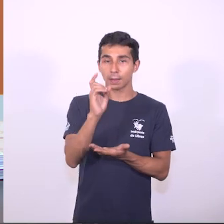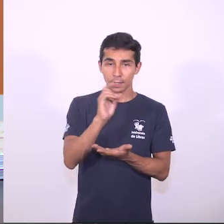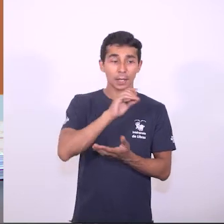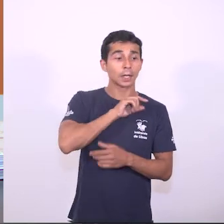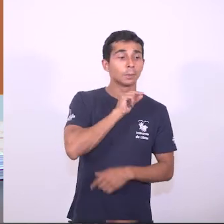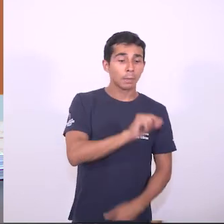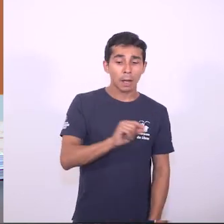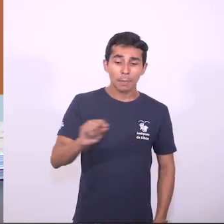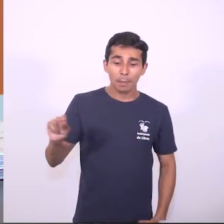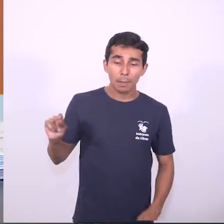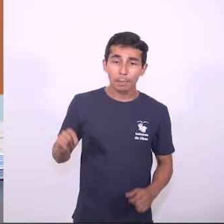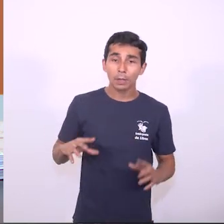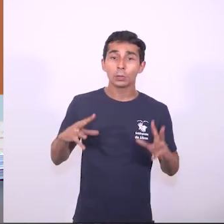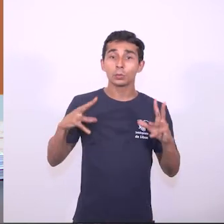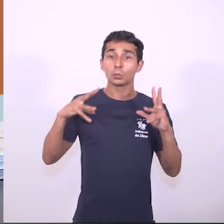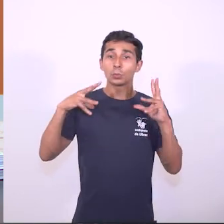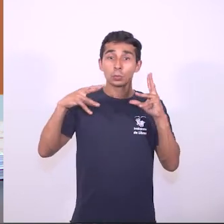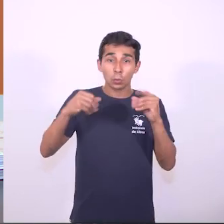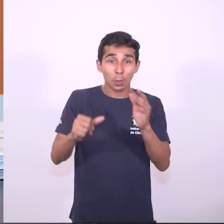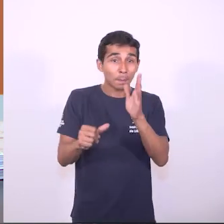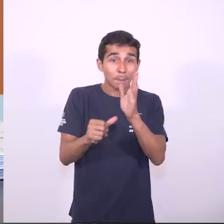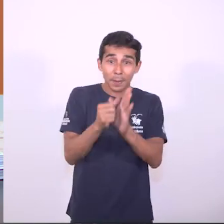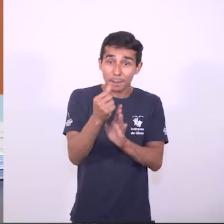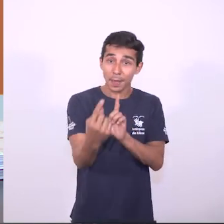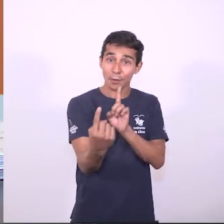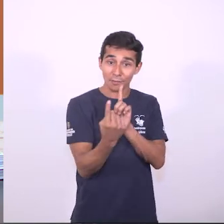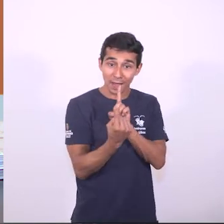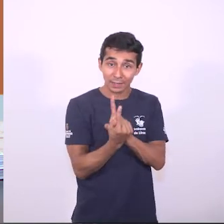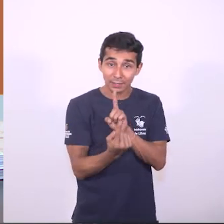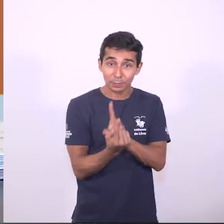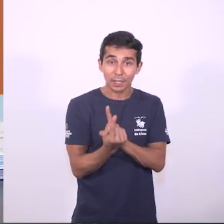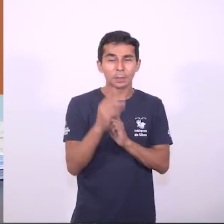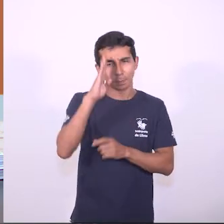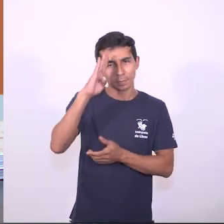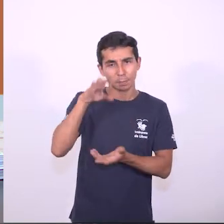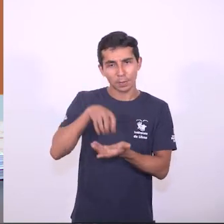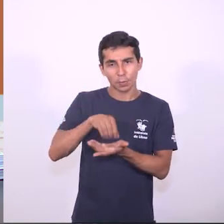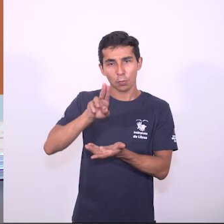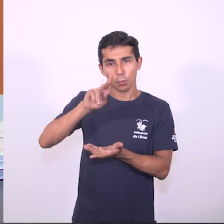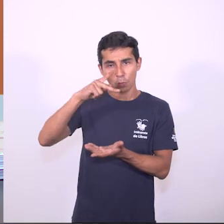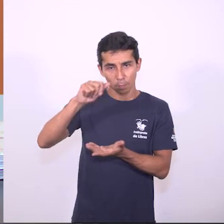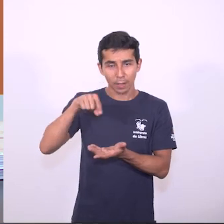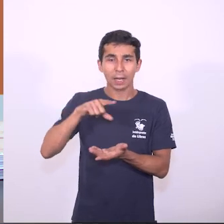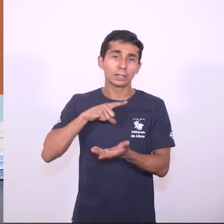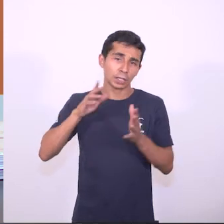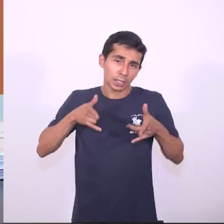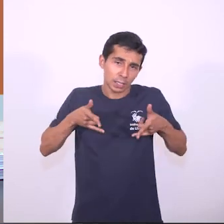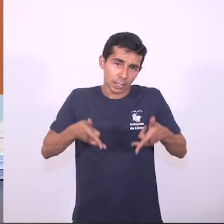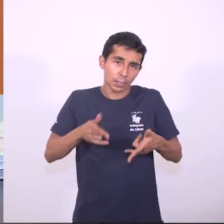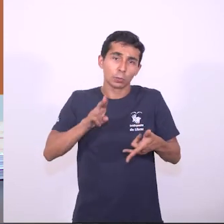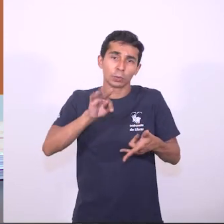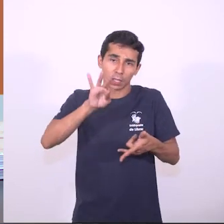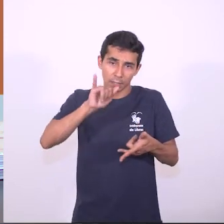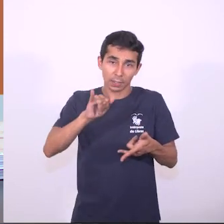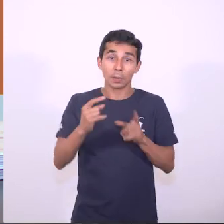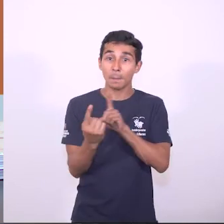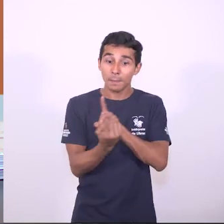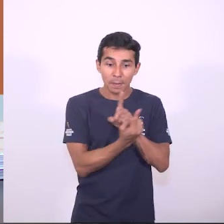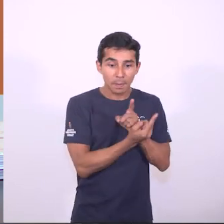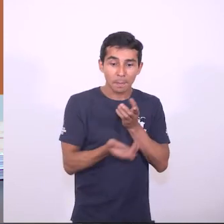um primeiro atendimento, né? E sobretudo nas UPAs, onde a gente já tem a instalação de leitos de UTI, esse é o esforço que nós